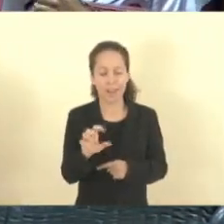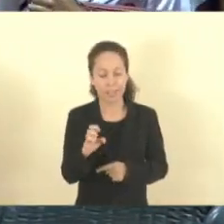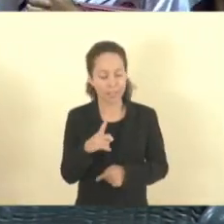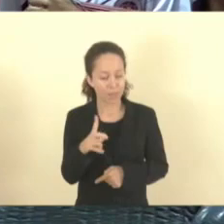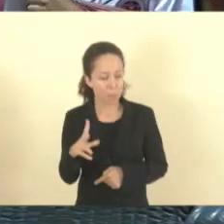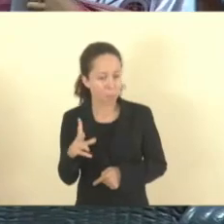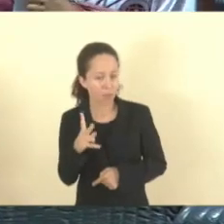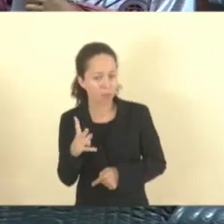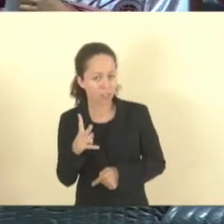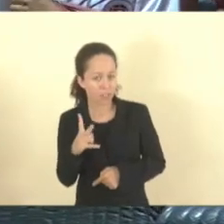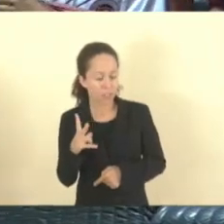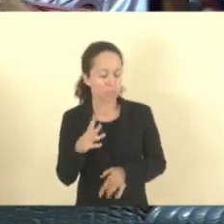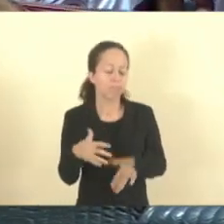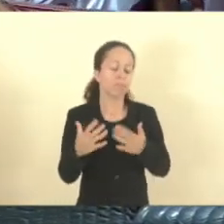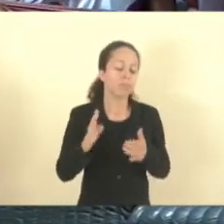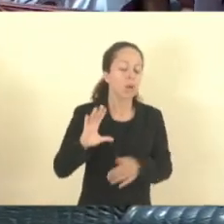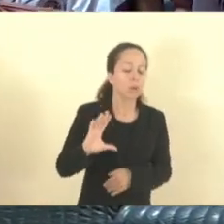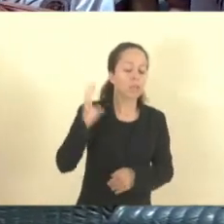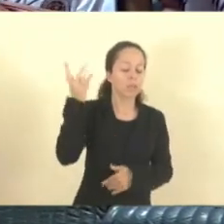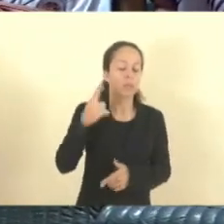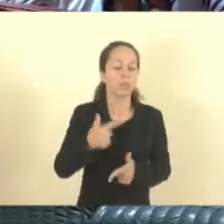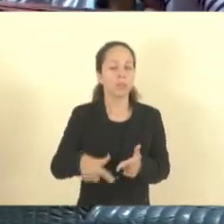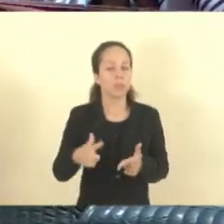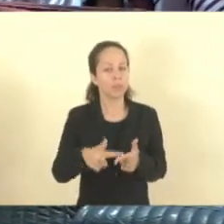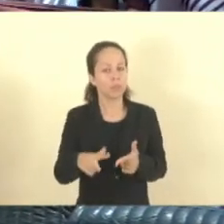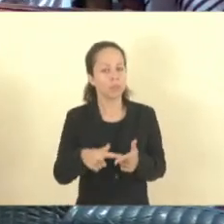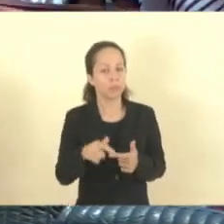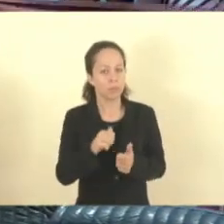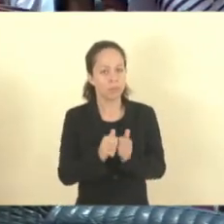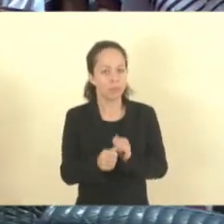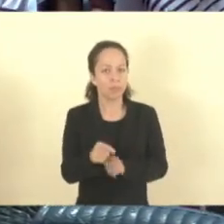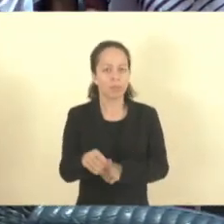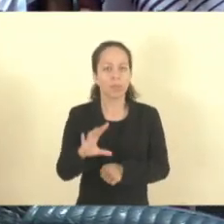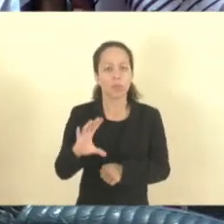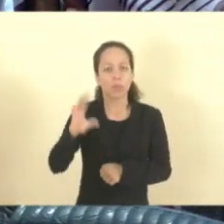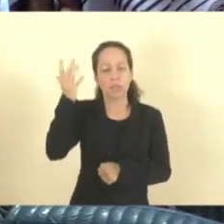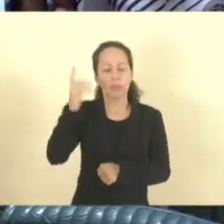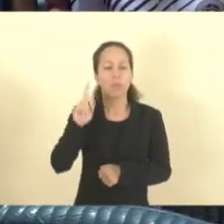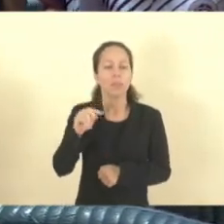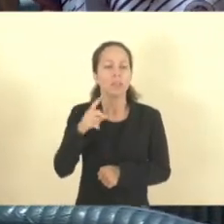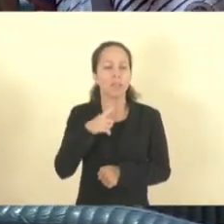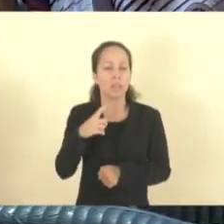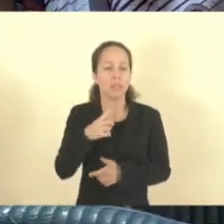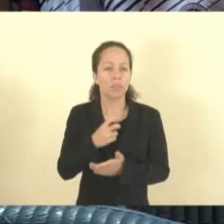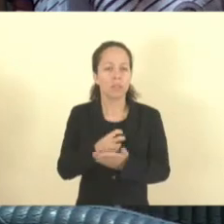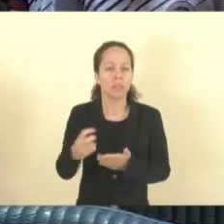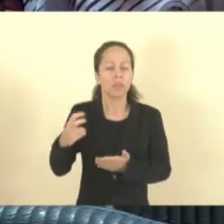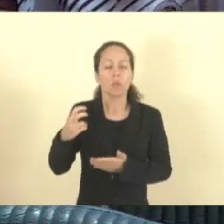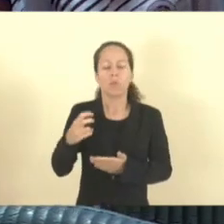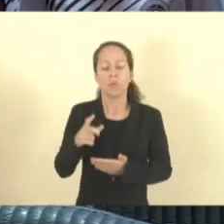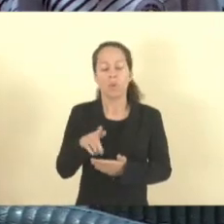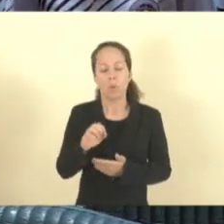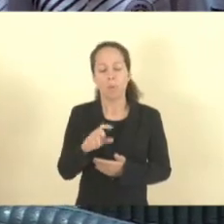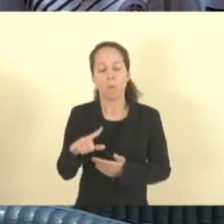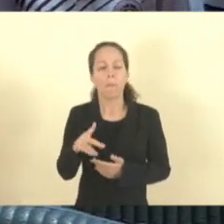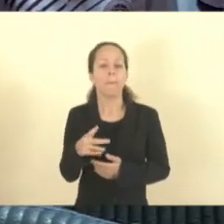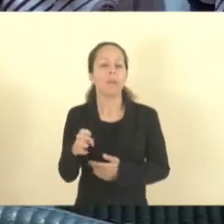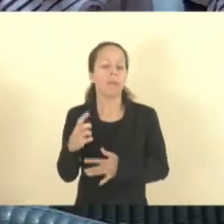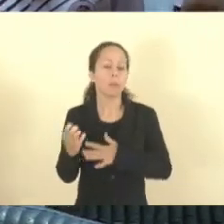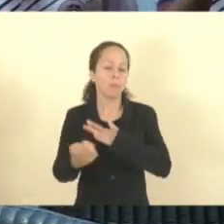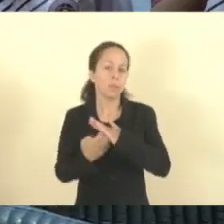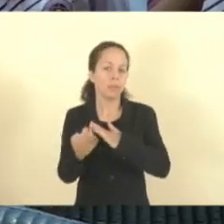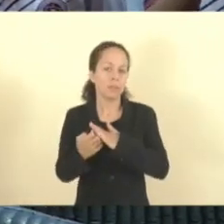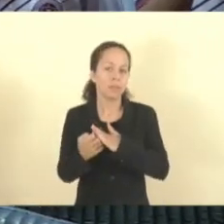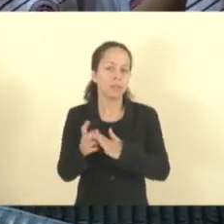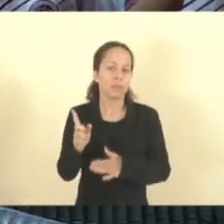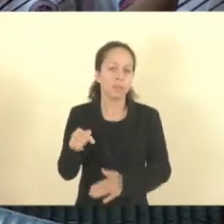Acontece que logo a Desportiva percebeu que ela foi vítima de um golpe da empresa Vila Fortes, de propriedade do